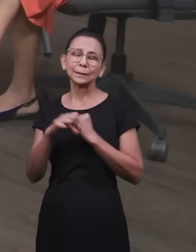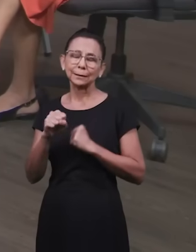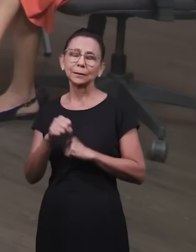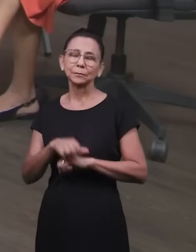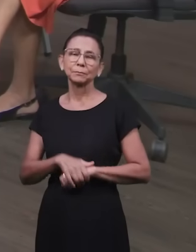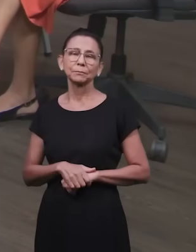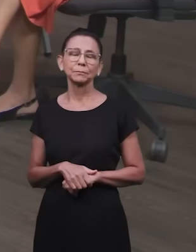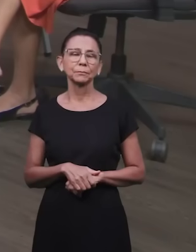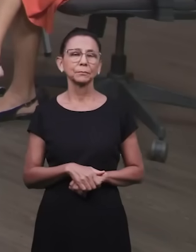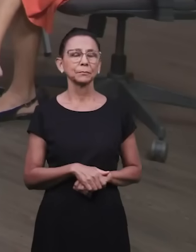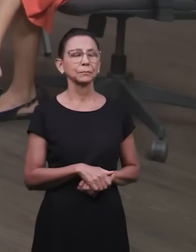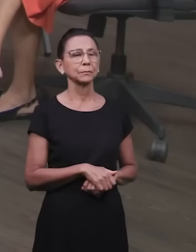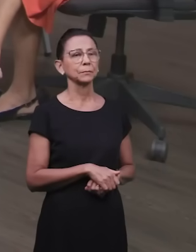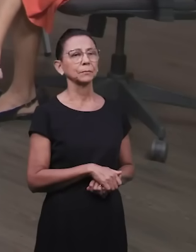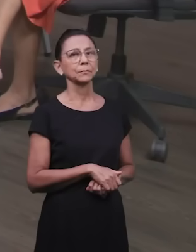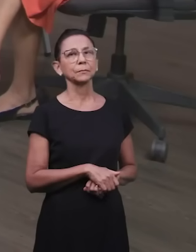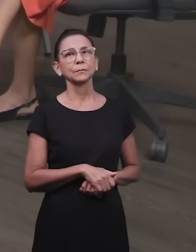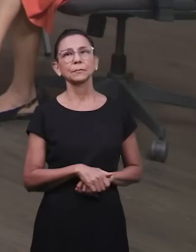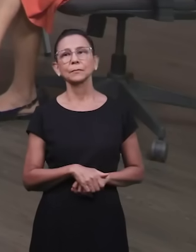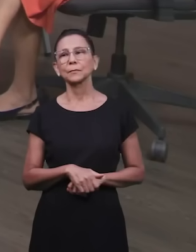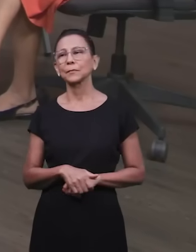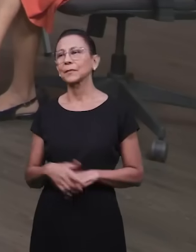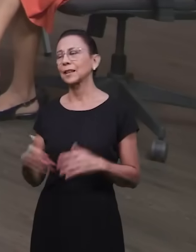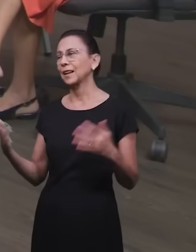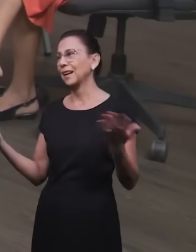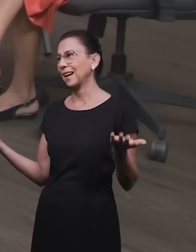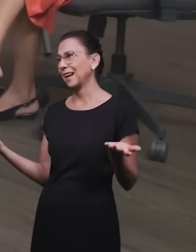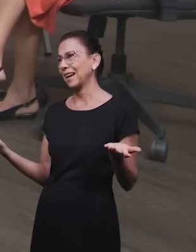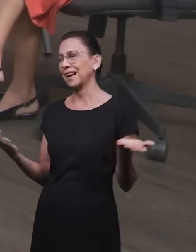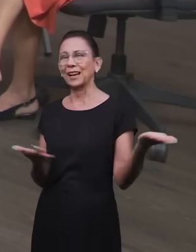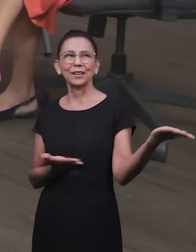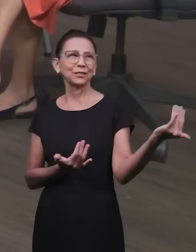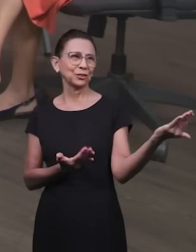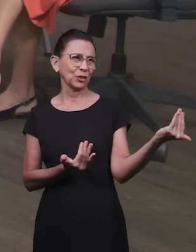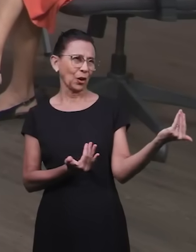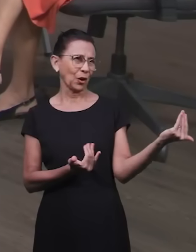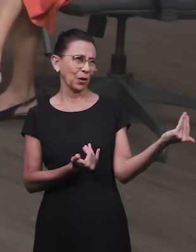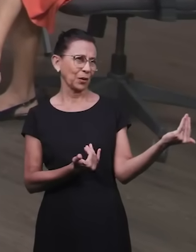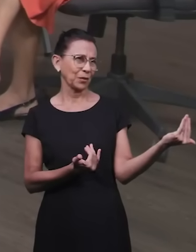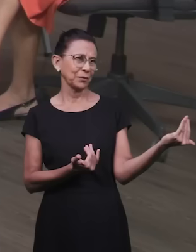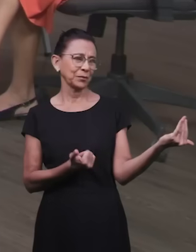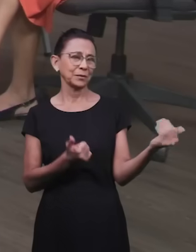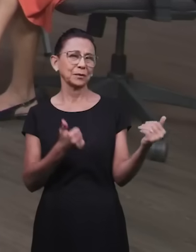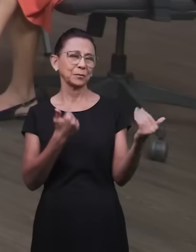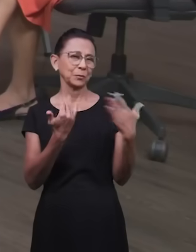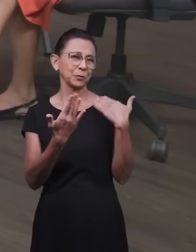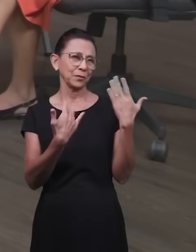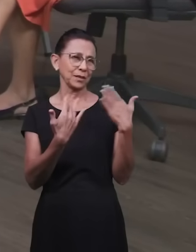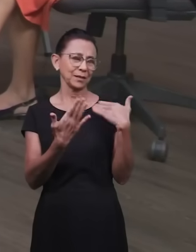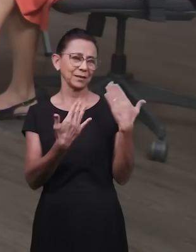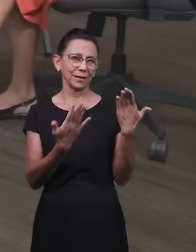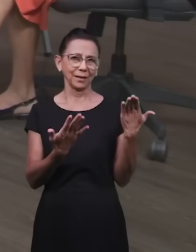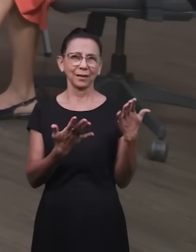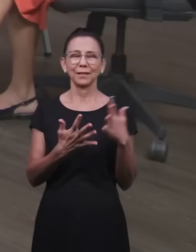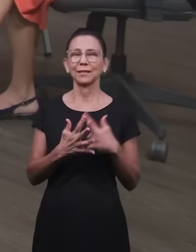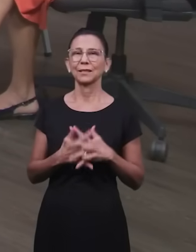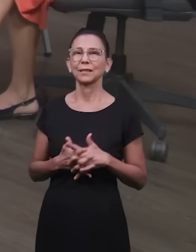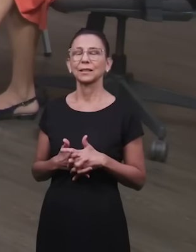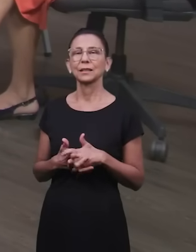Mas muito bem. Andréia, o que a gente tem mais? Vamos conversar com os jovens do estúdio, né? E nós vamos falar